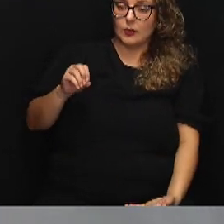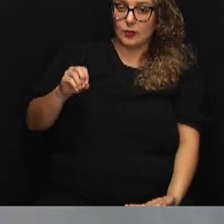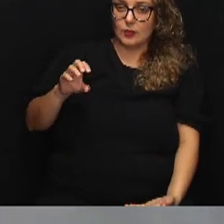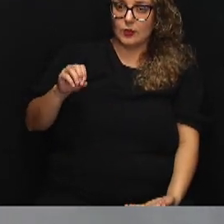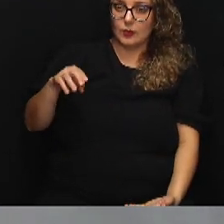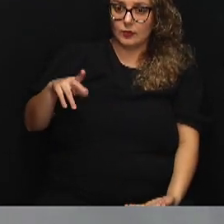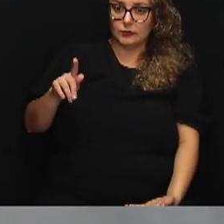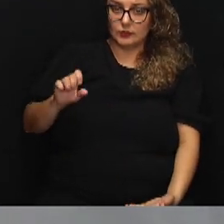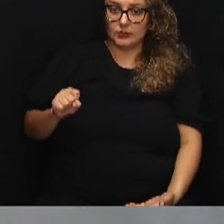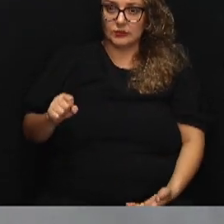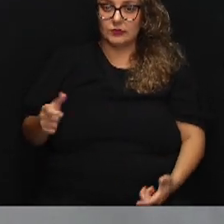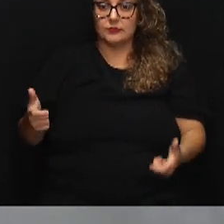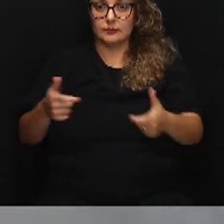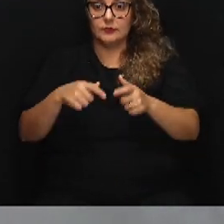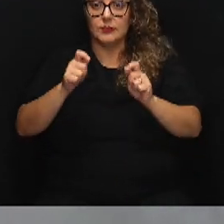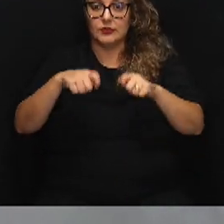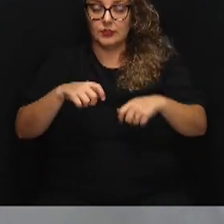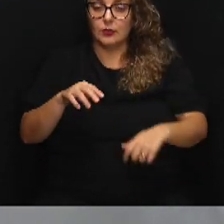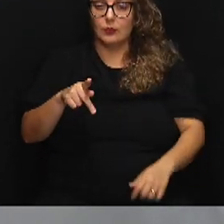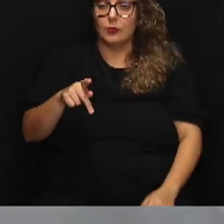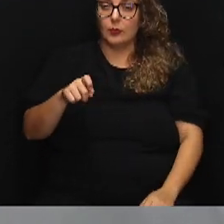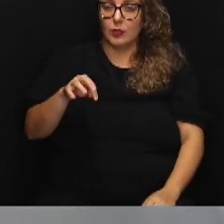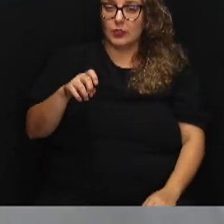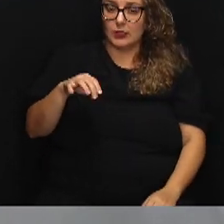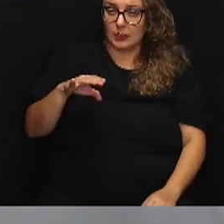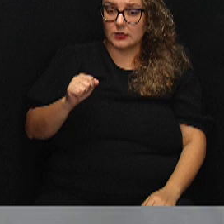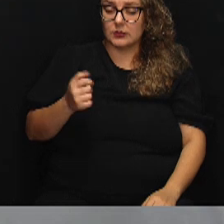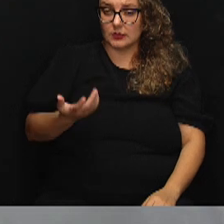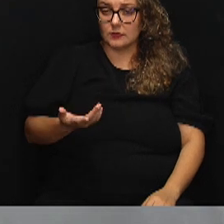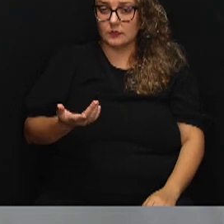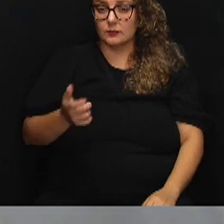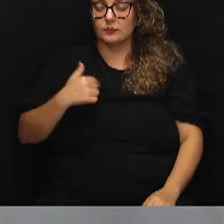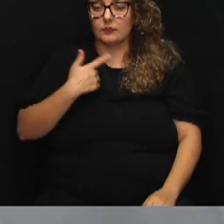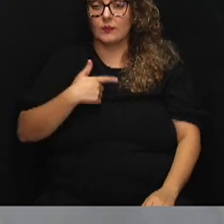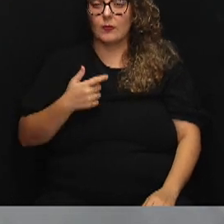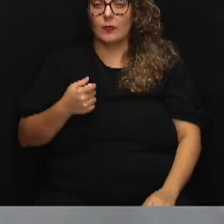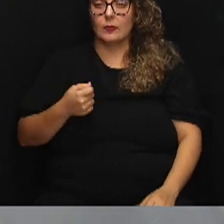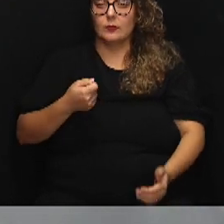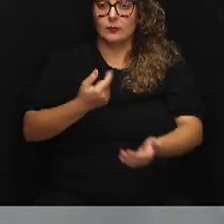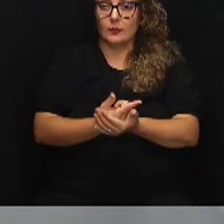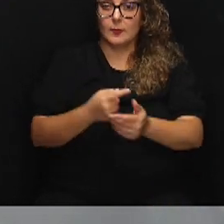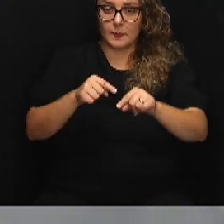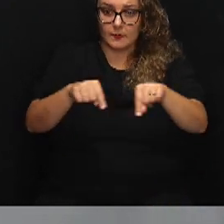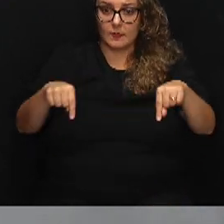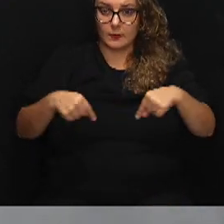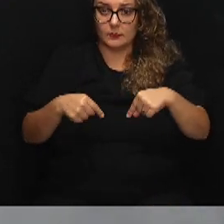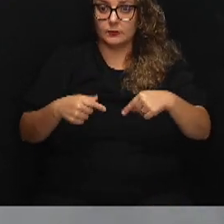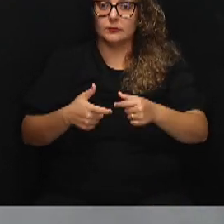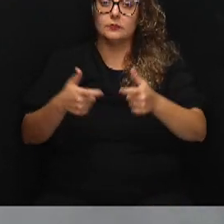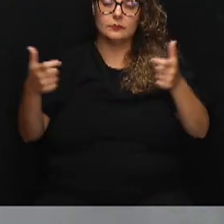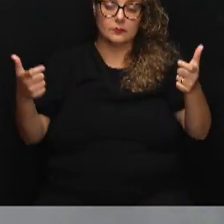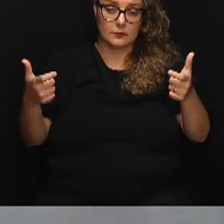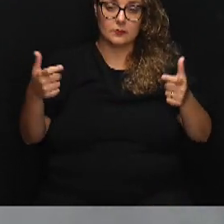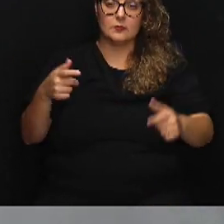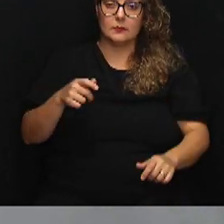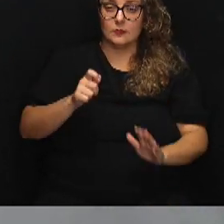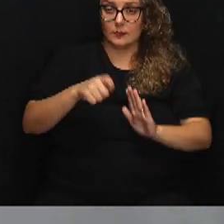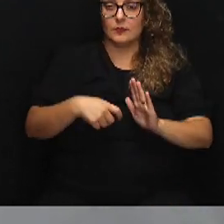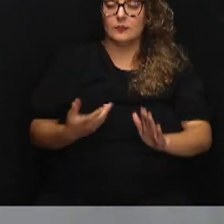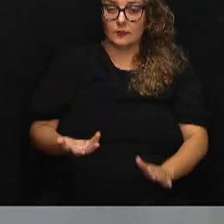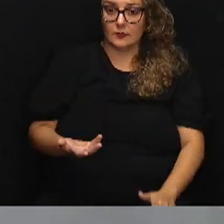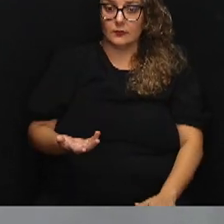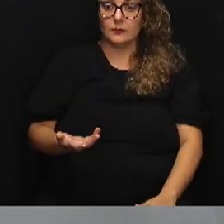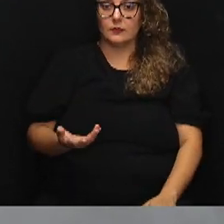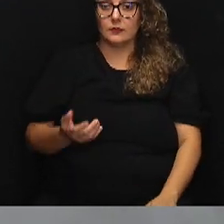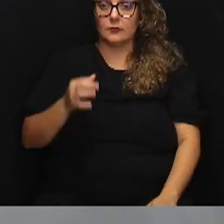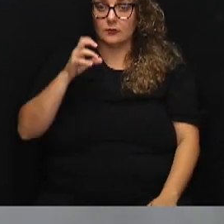de baixa potência. Nesse momento, estamos adquirindo micro-ondas de potência maior para